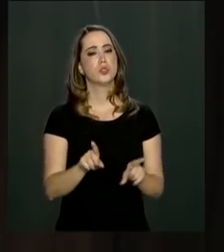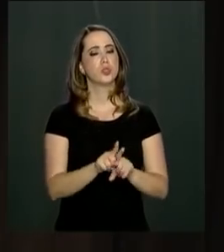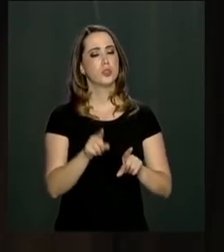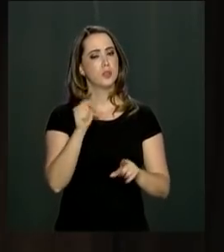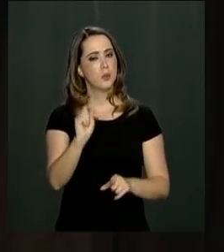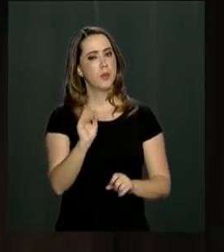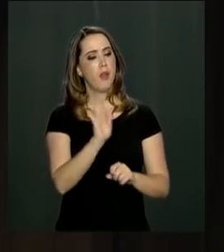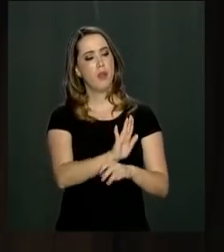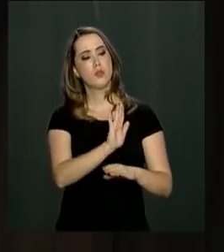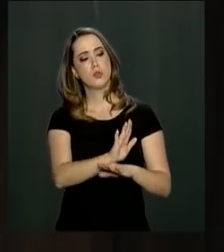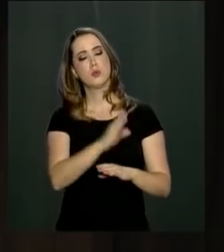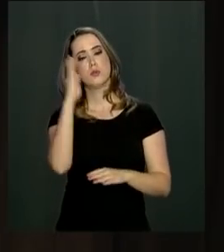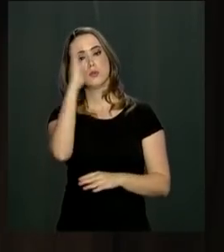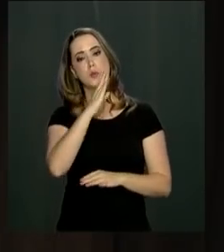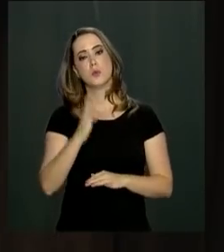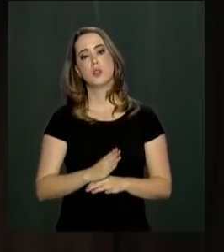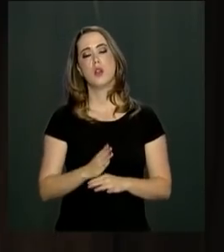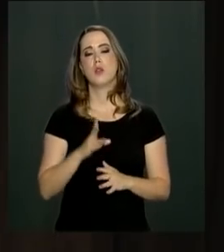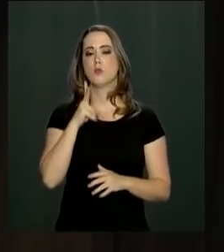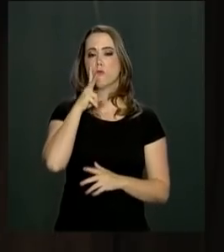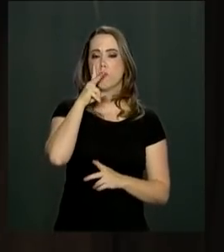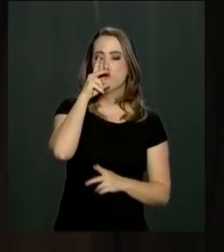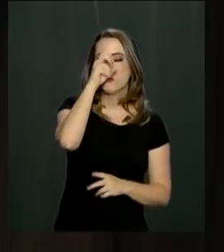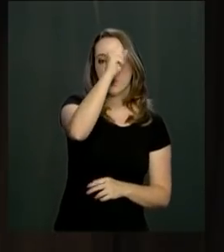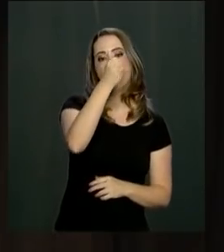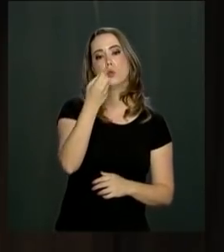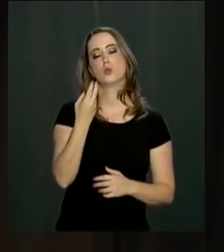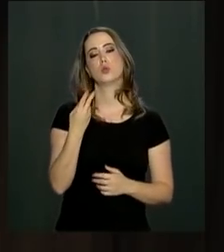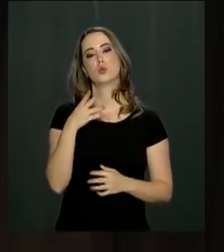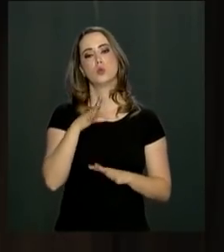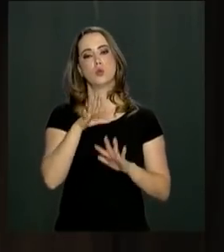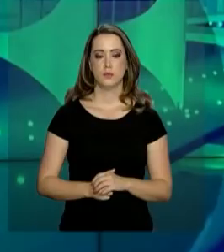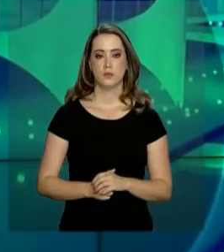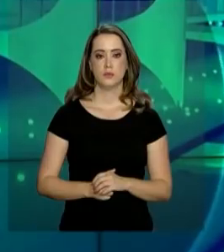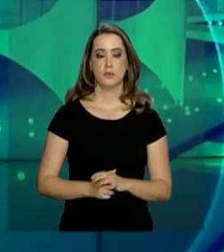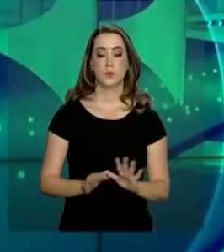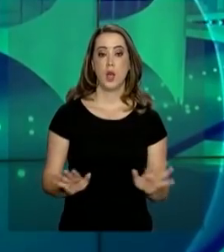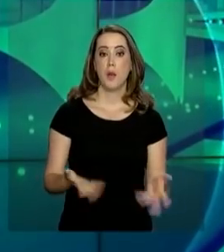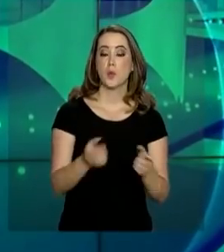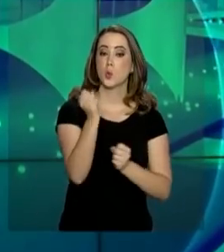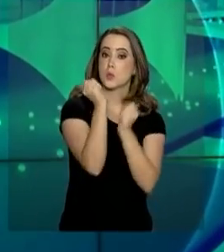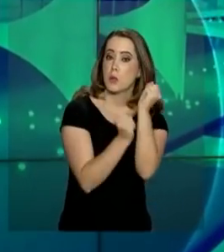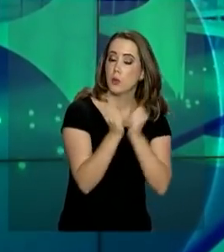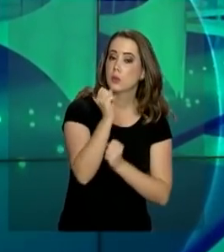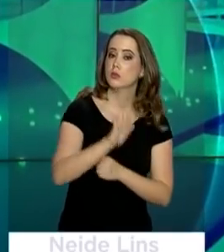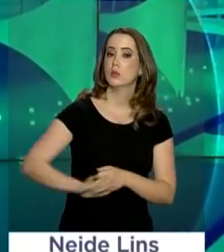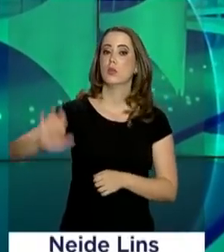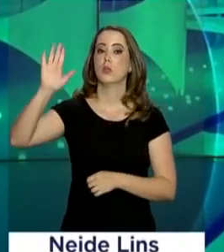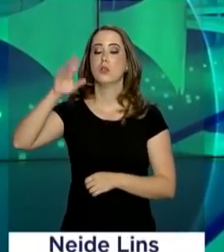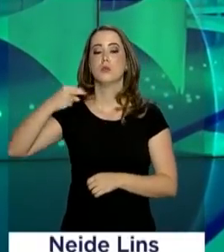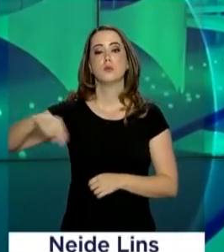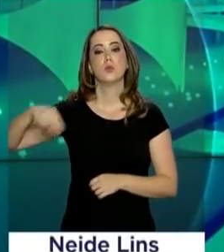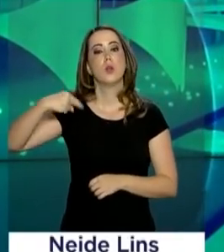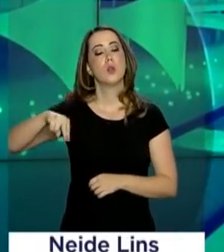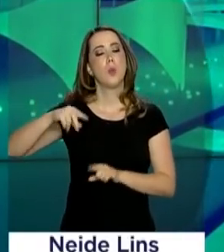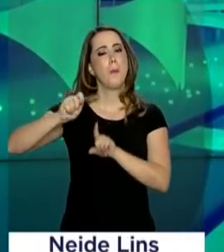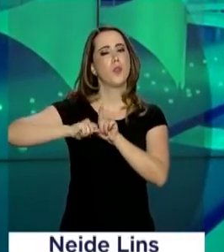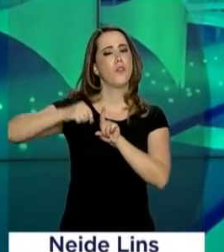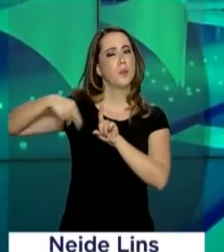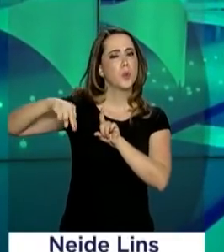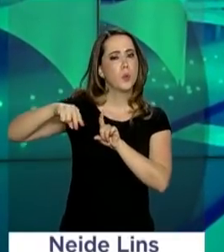que contribua para um Brasil forte, limpo. A produção da indústria nacional em novembro